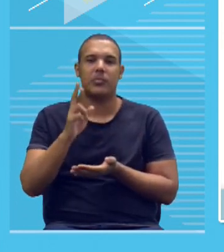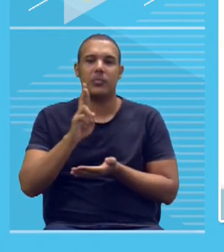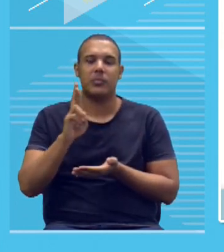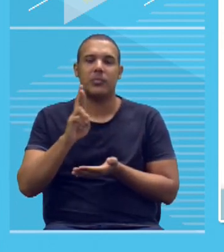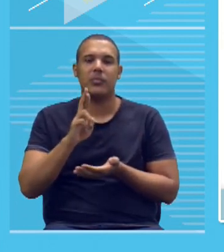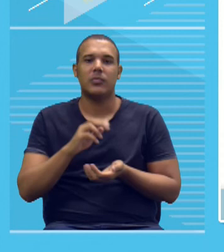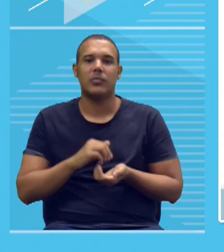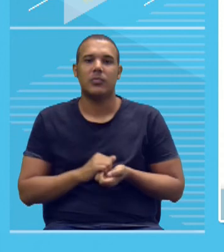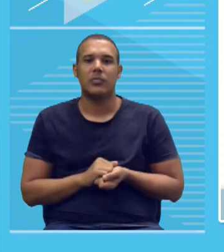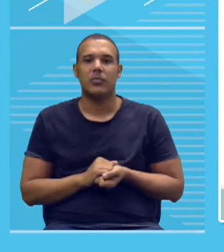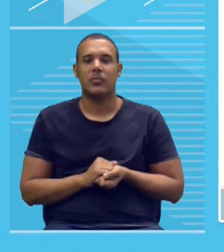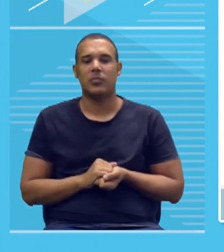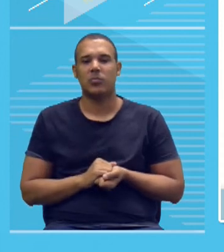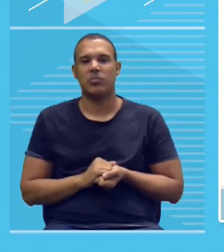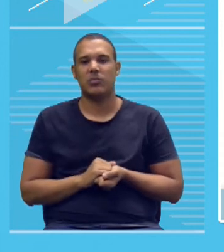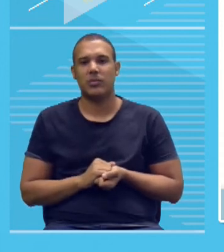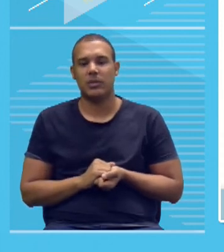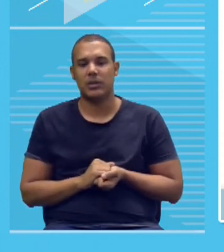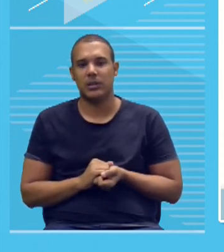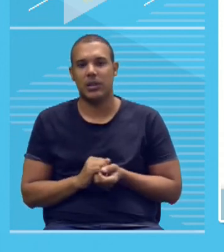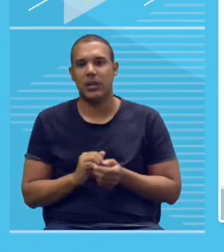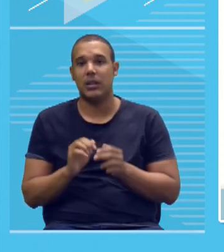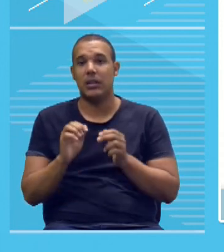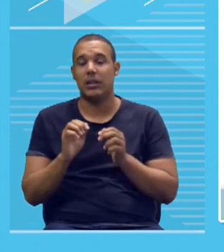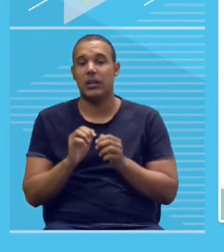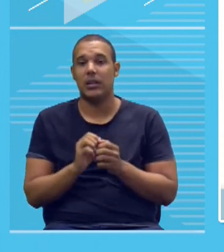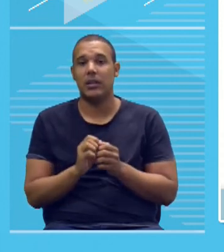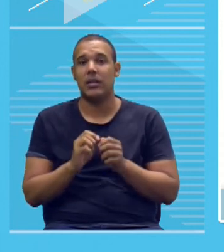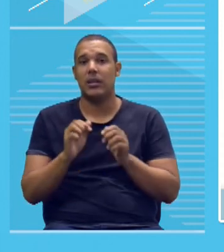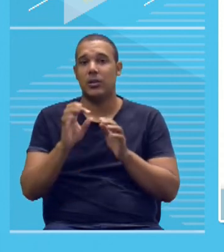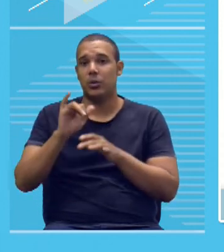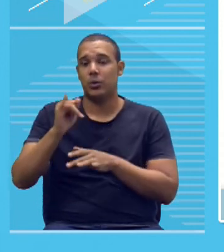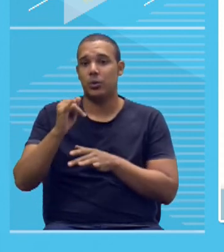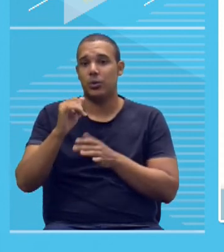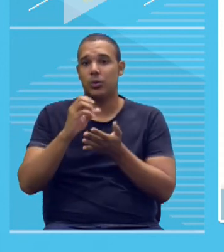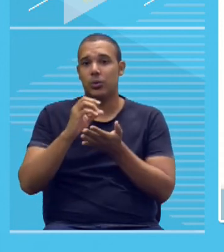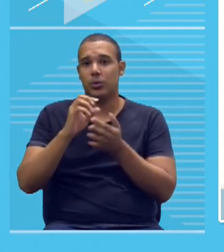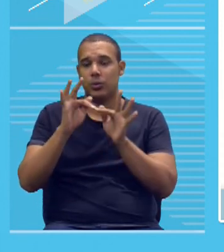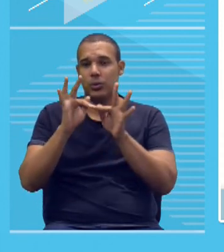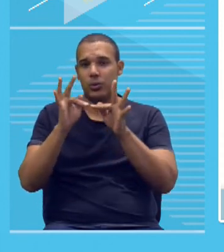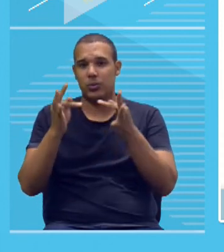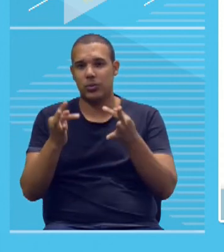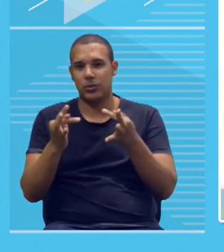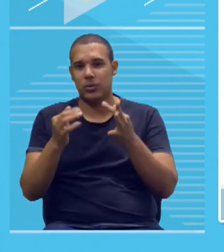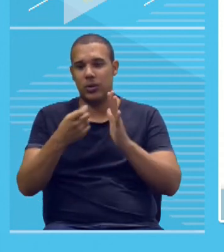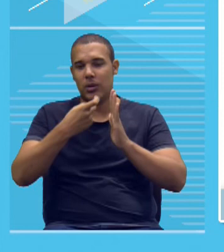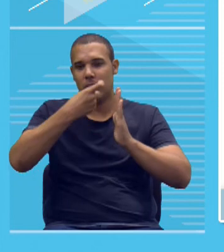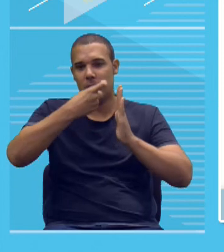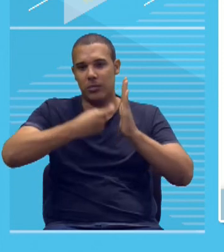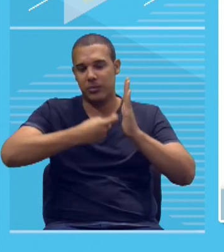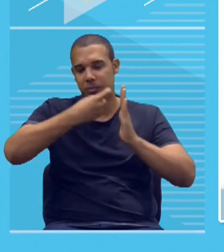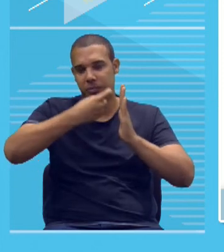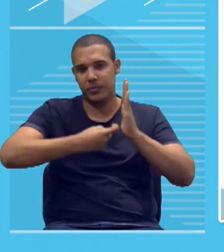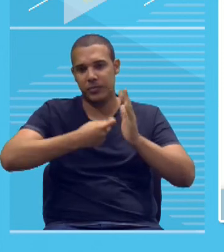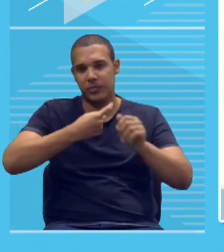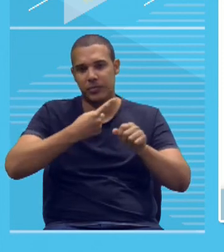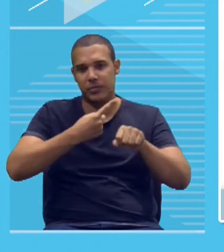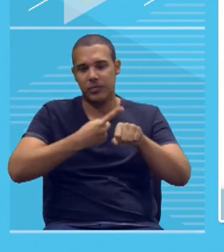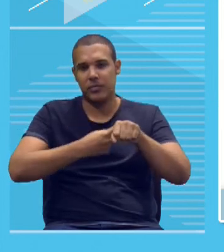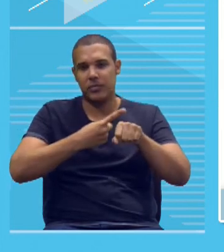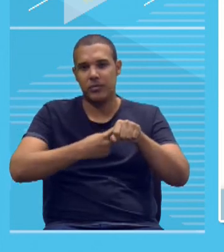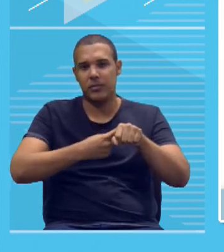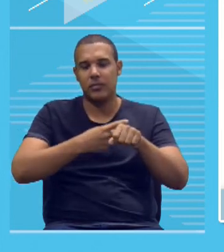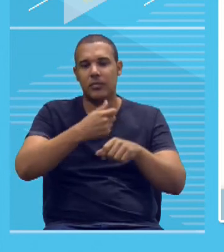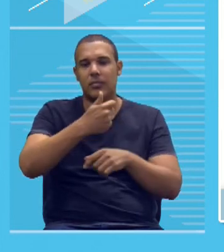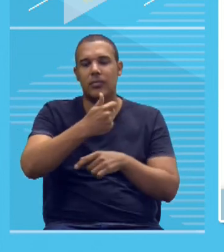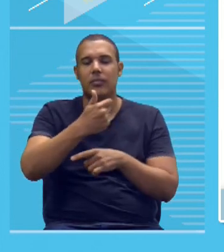feito dentro de sistema de capitalização simples a uma taxa mensal ao mês de doze